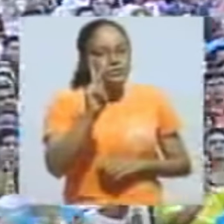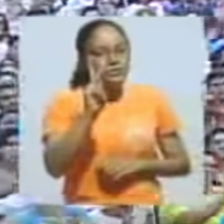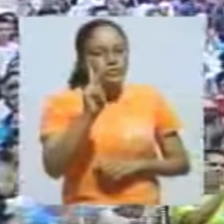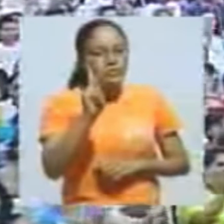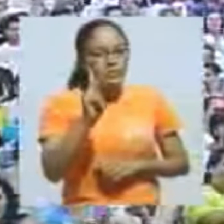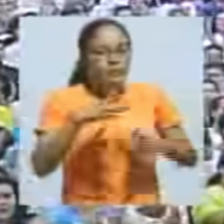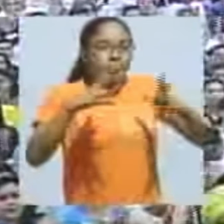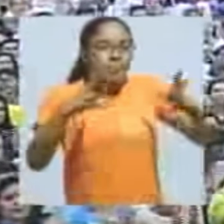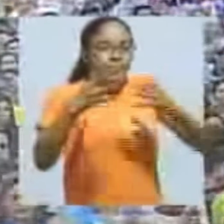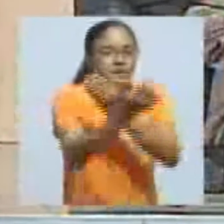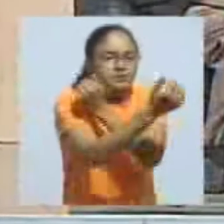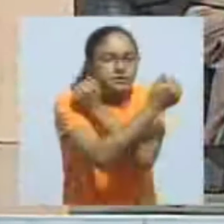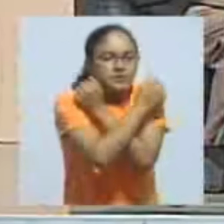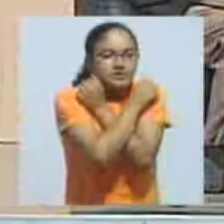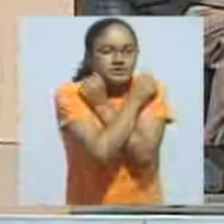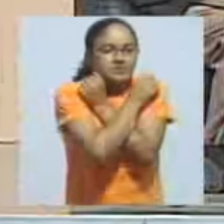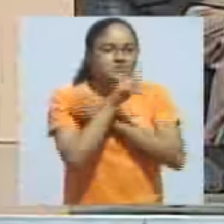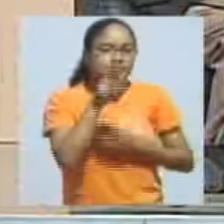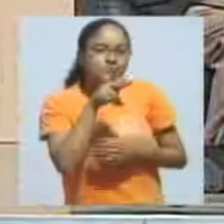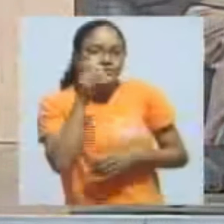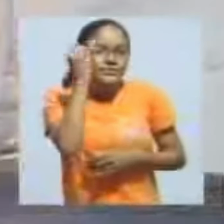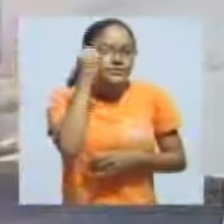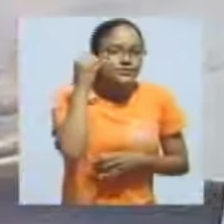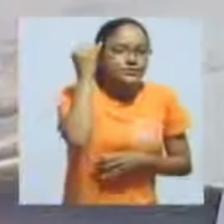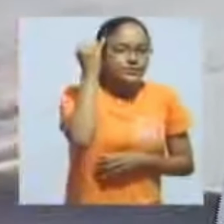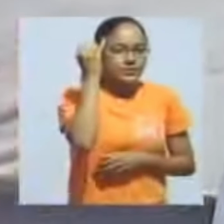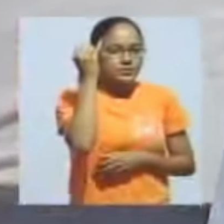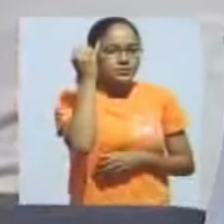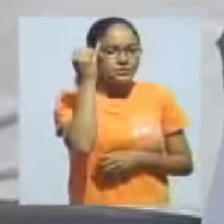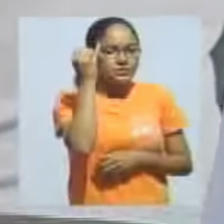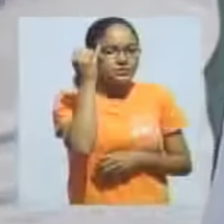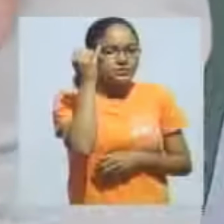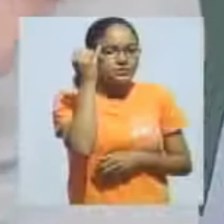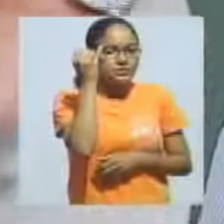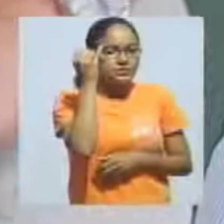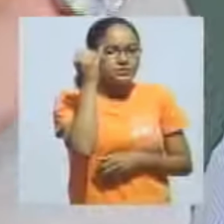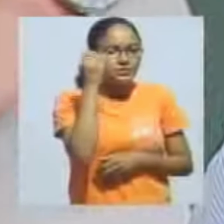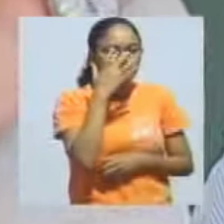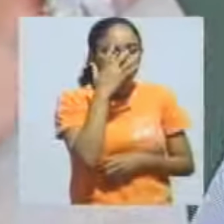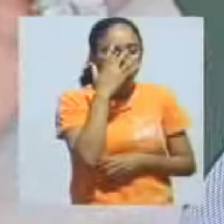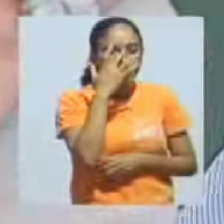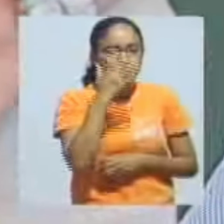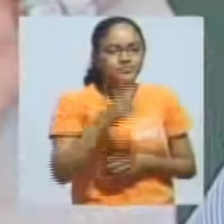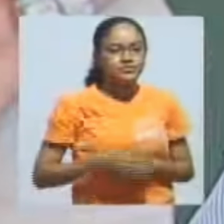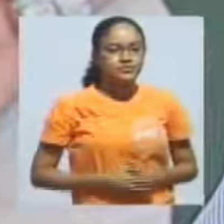abraço. Deus abençoe, Padre Jonas.